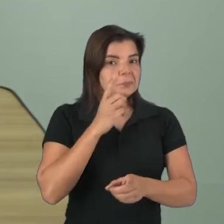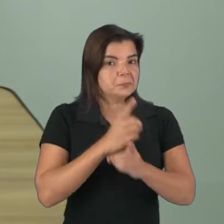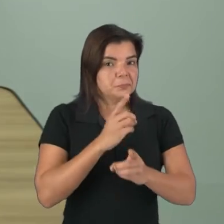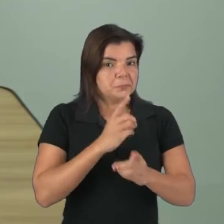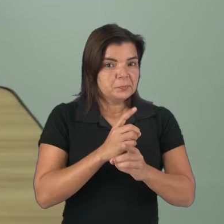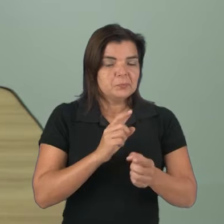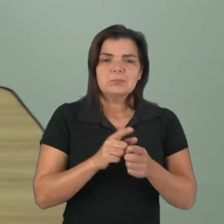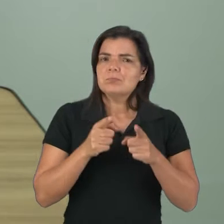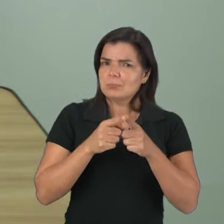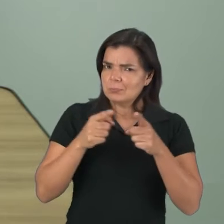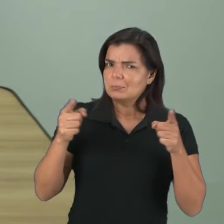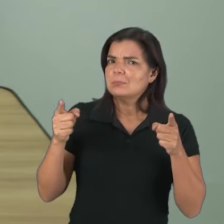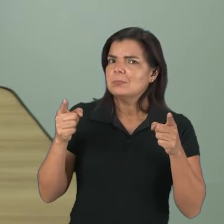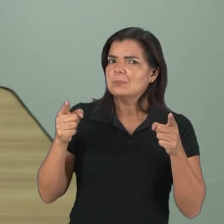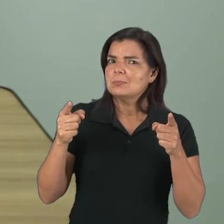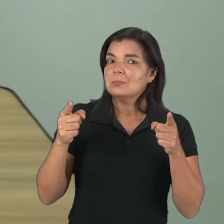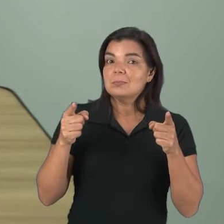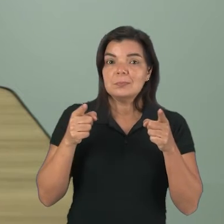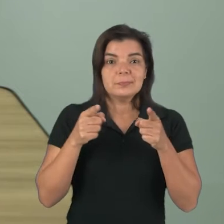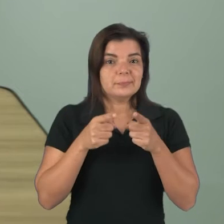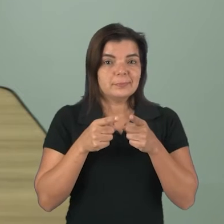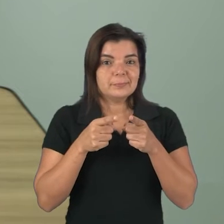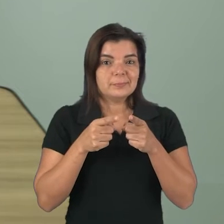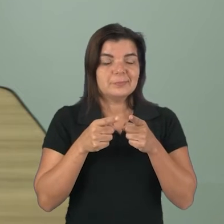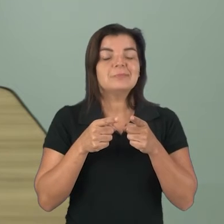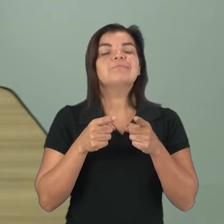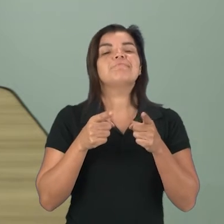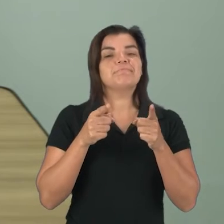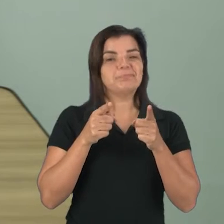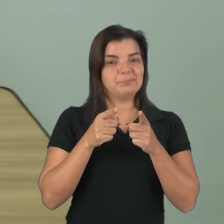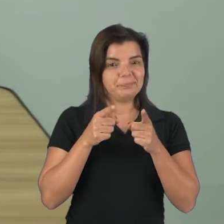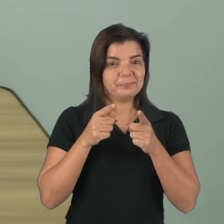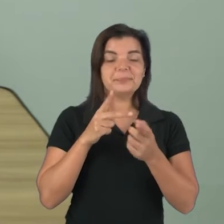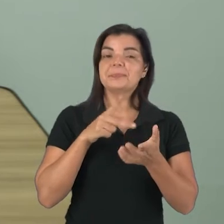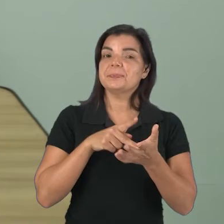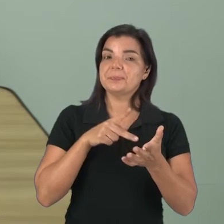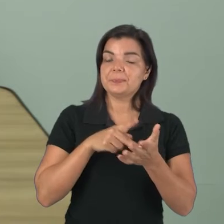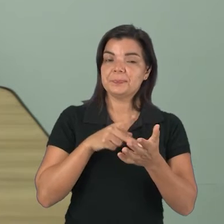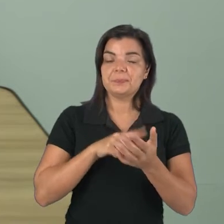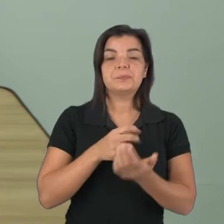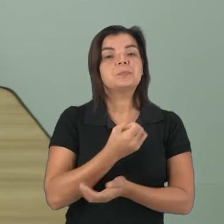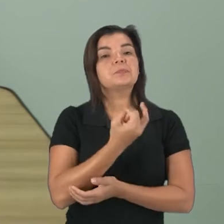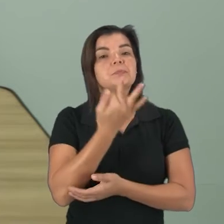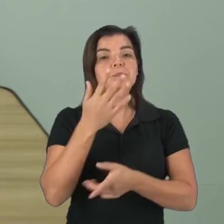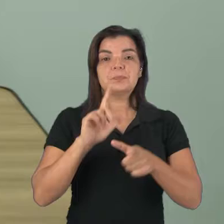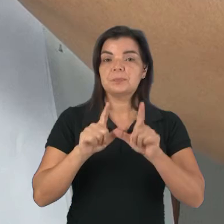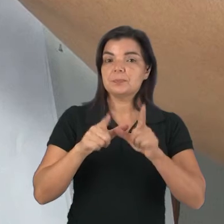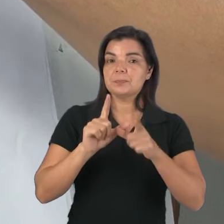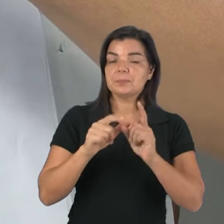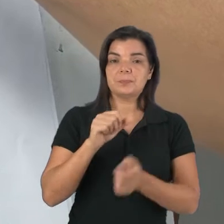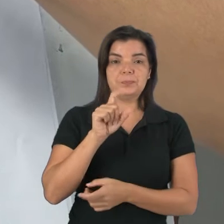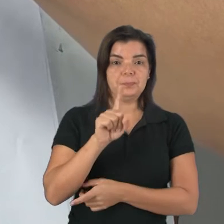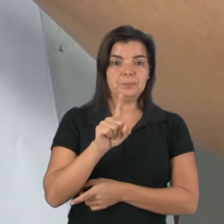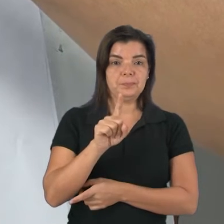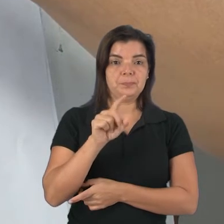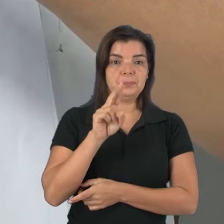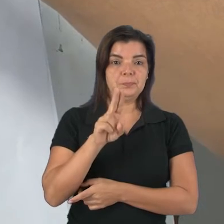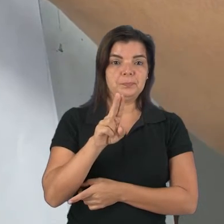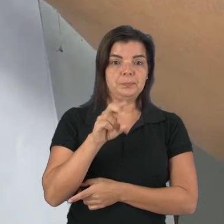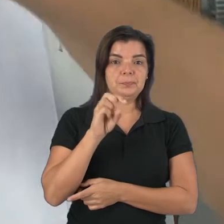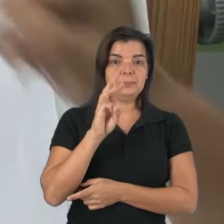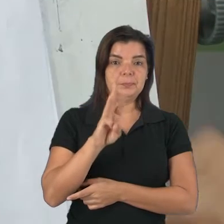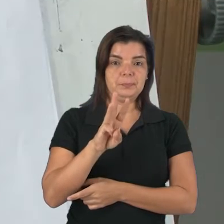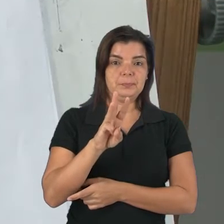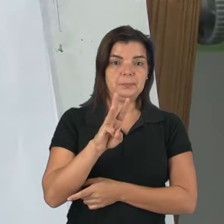vocês acham que ela é uma palavra grande ou pequena pequena não é mesmo vamos contar quantas letras ela tem uma